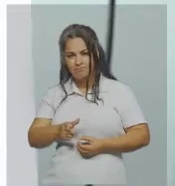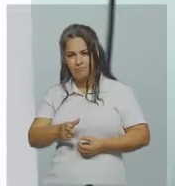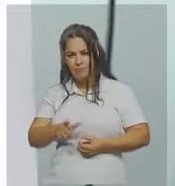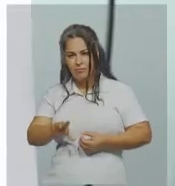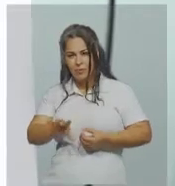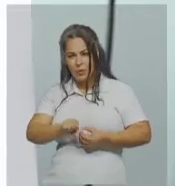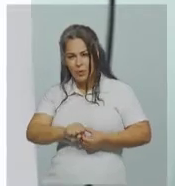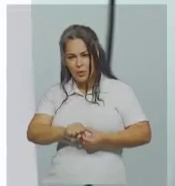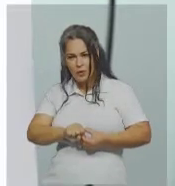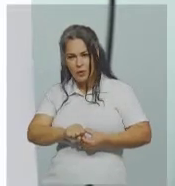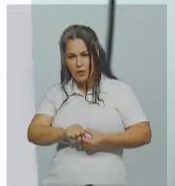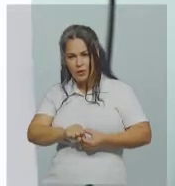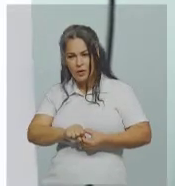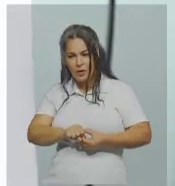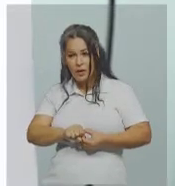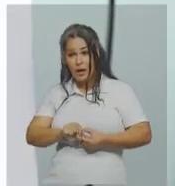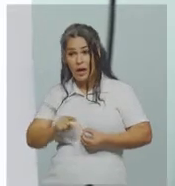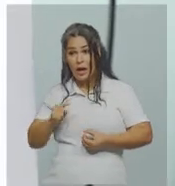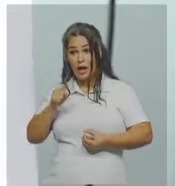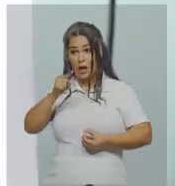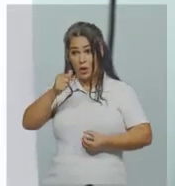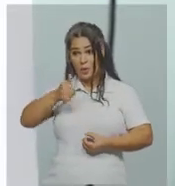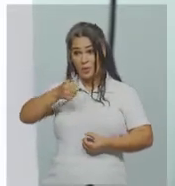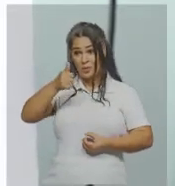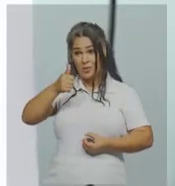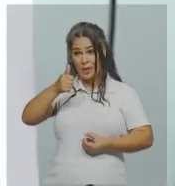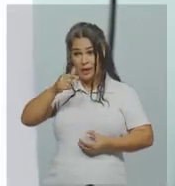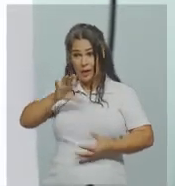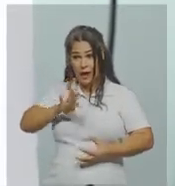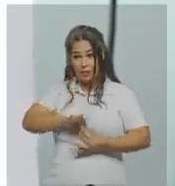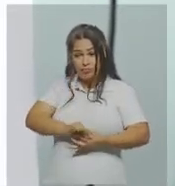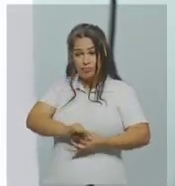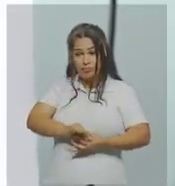esse hormônio, ele não se encaixa nesse receptor.